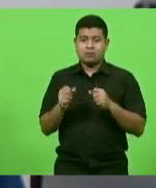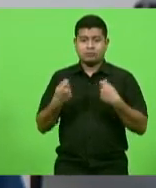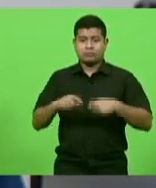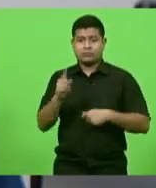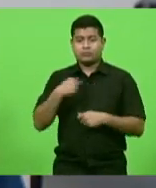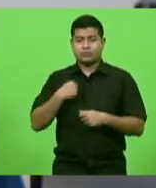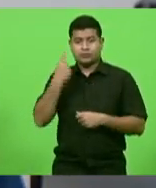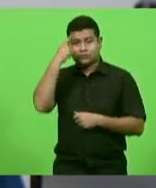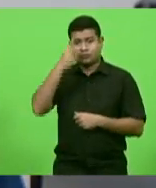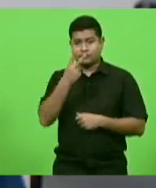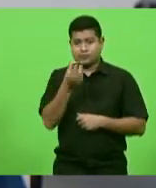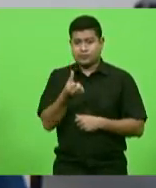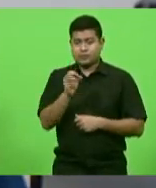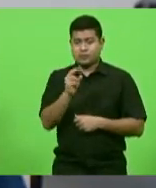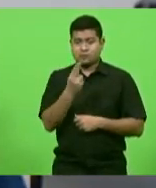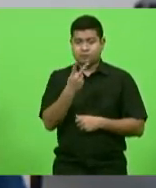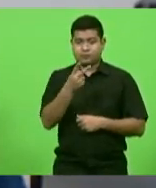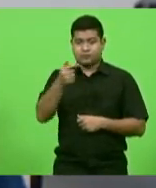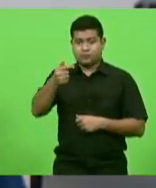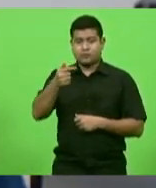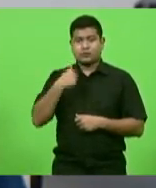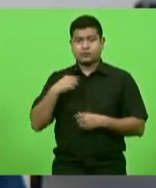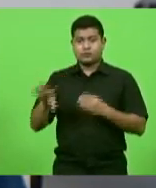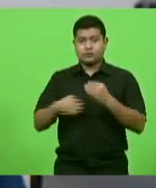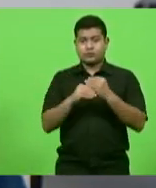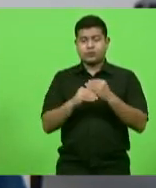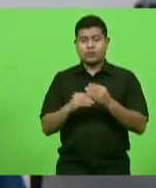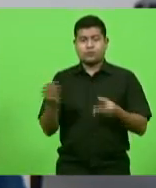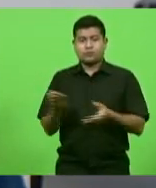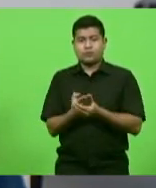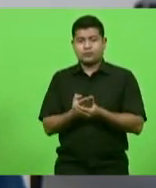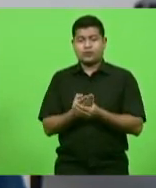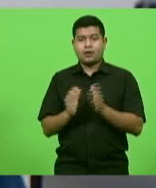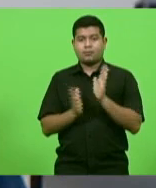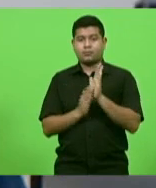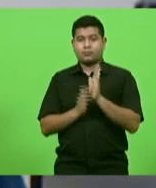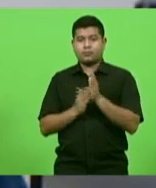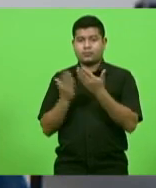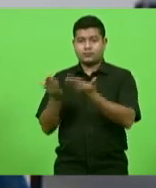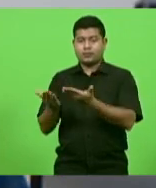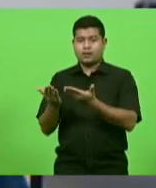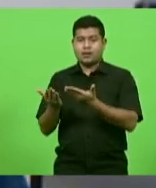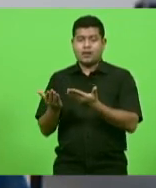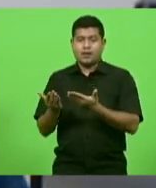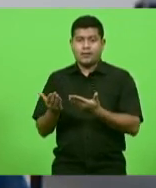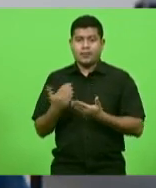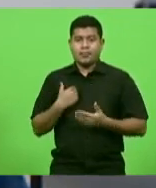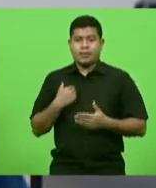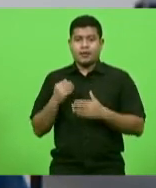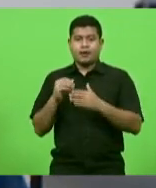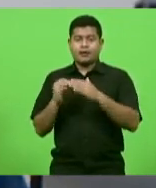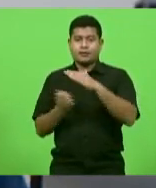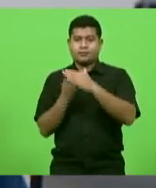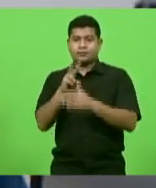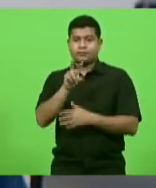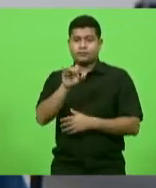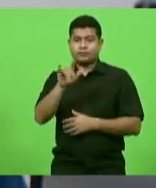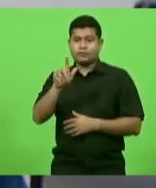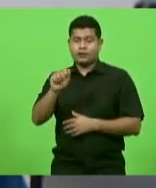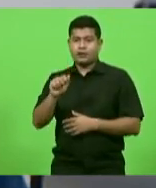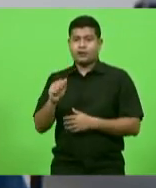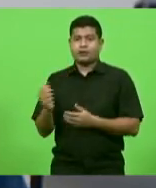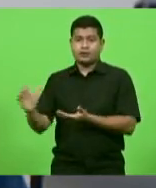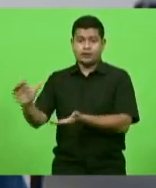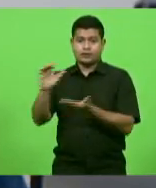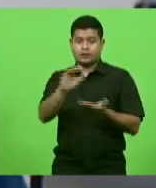ocorrido no dia 26 27 de Março com juntado ao processo por parte do comercial da empresa a ver com a Meg para fornecimento dos respiradores